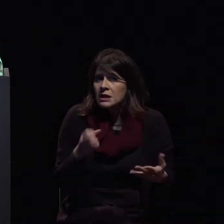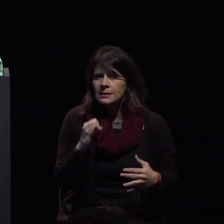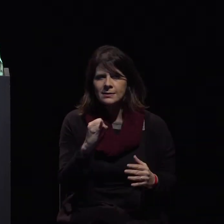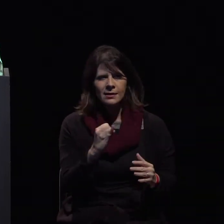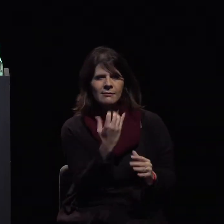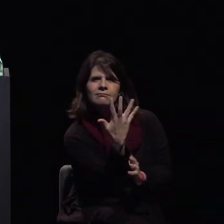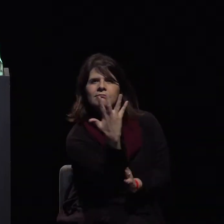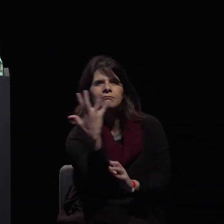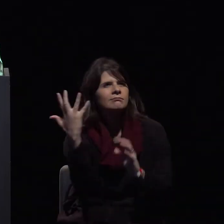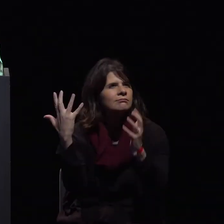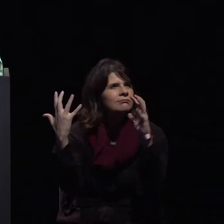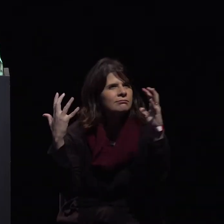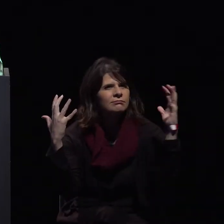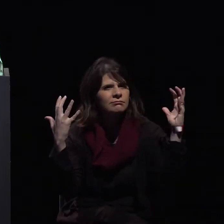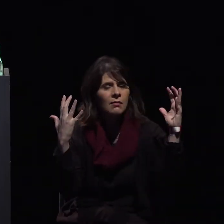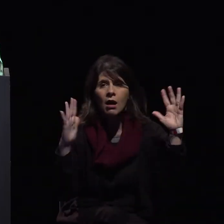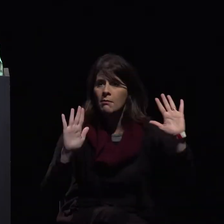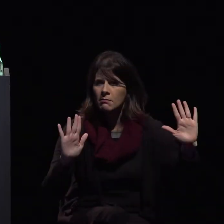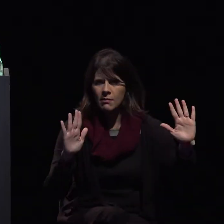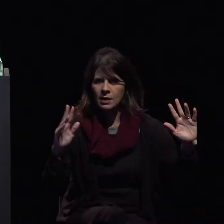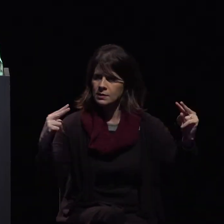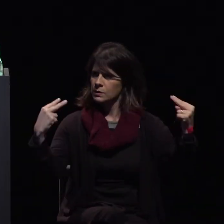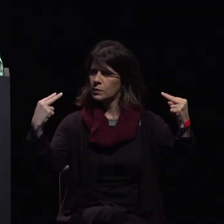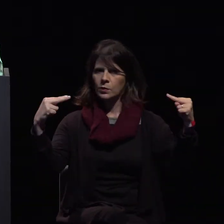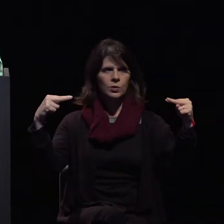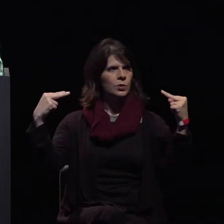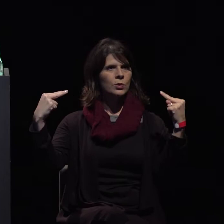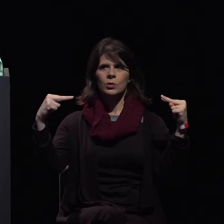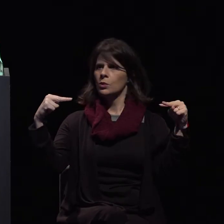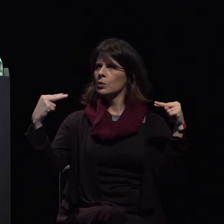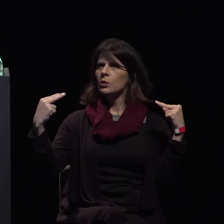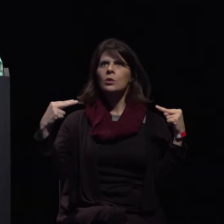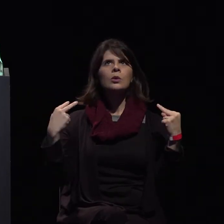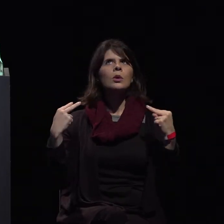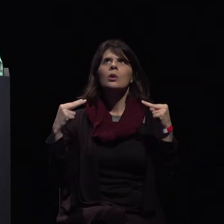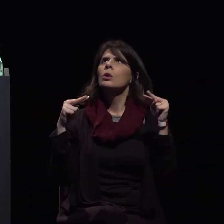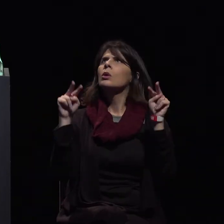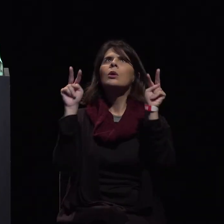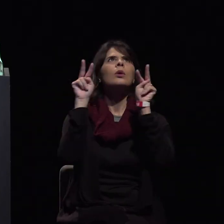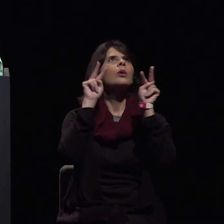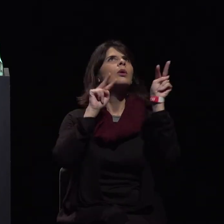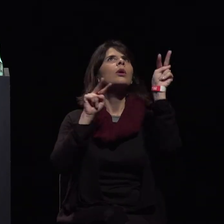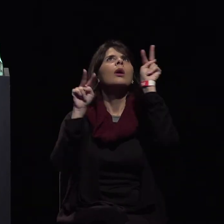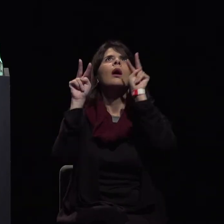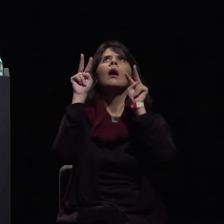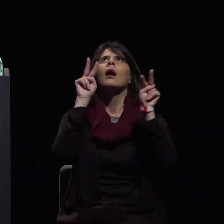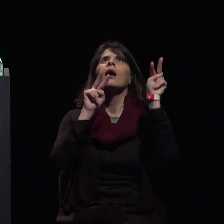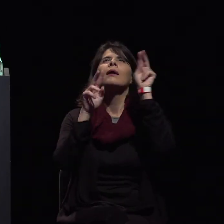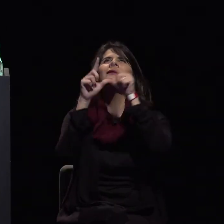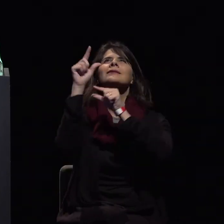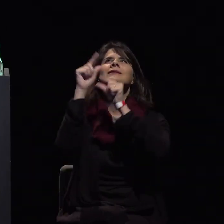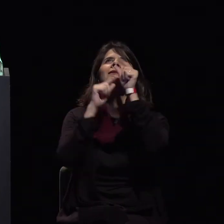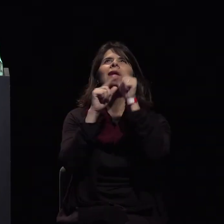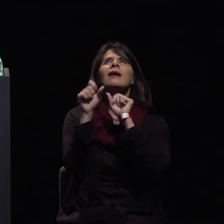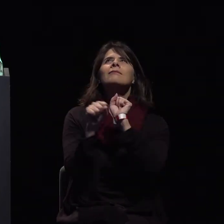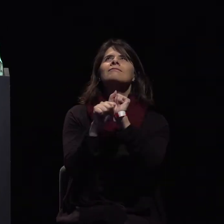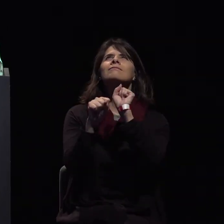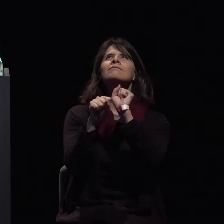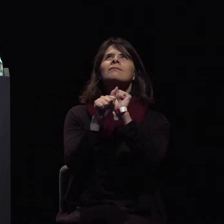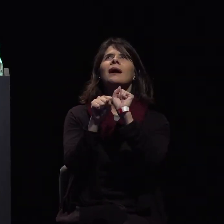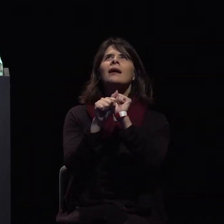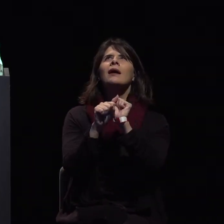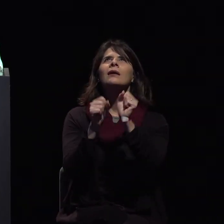à espreita esperam uma estrela, tragam-lhe justiça e desfaça o temor?